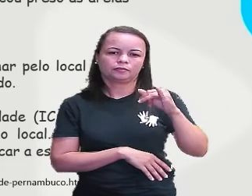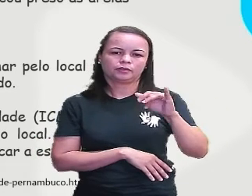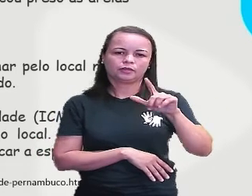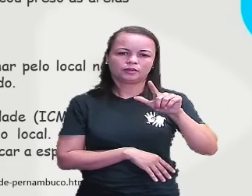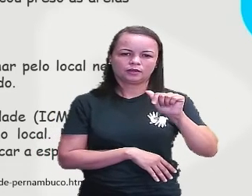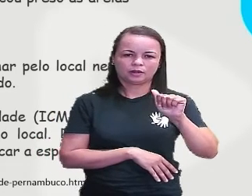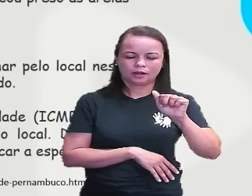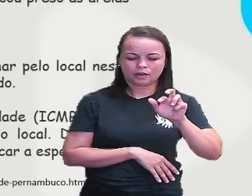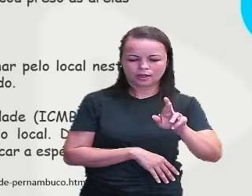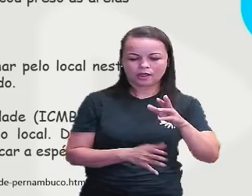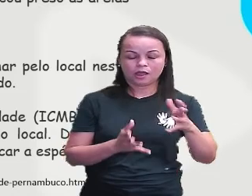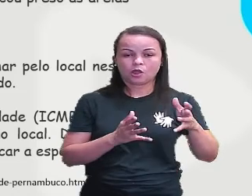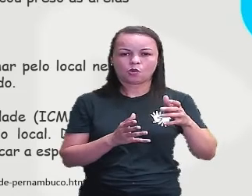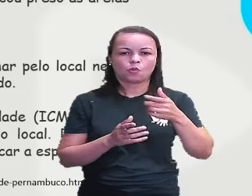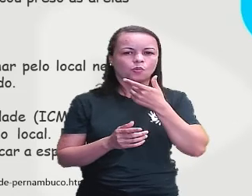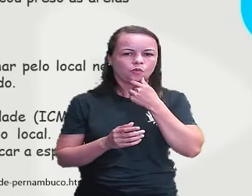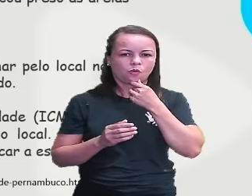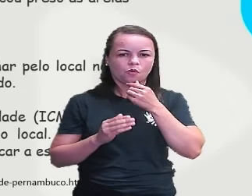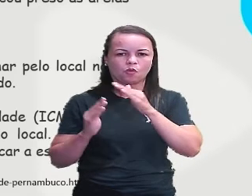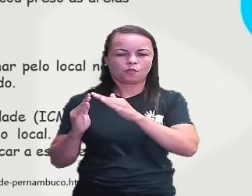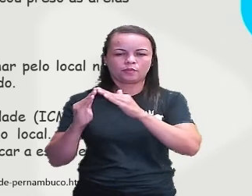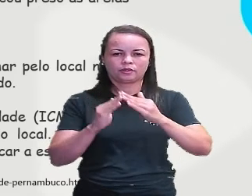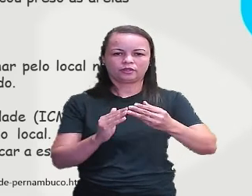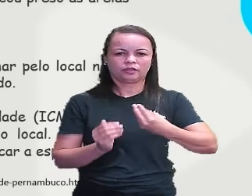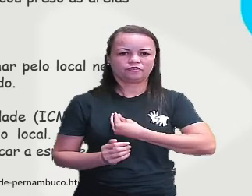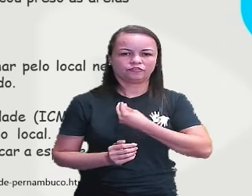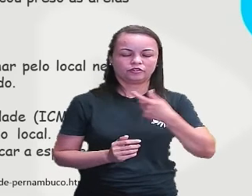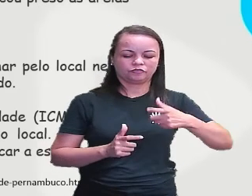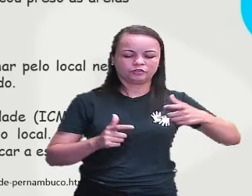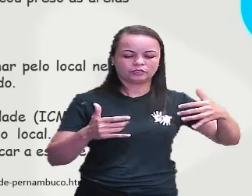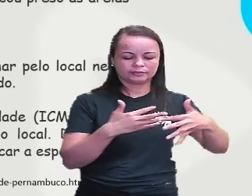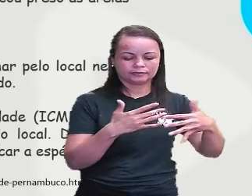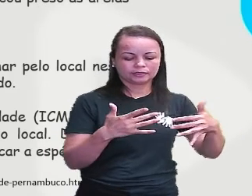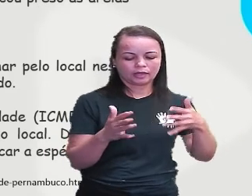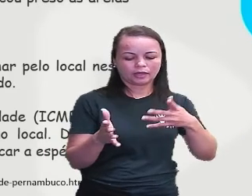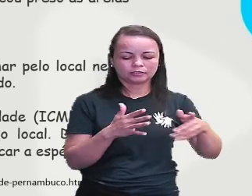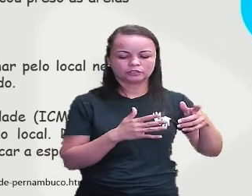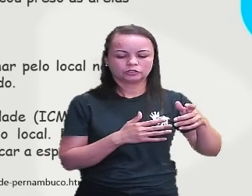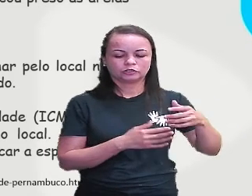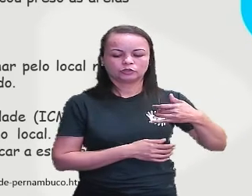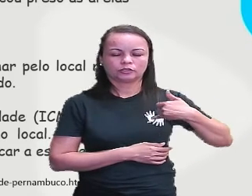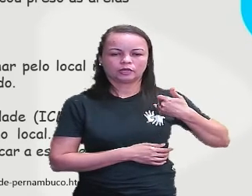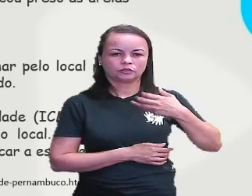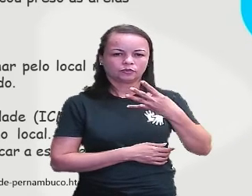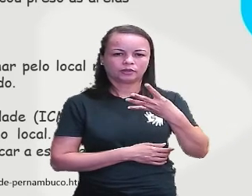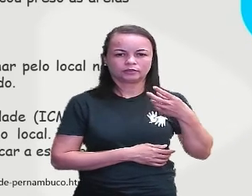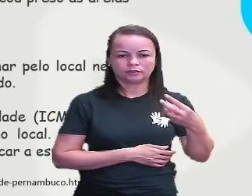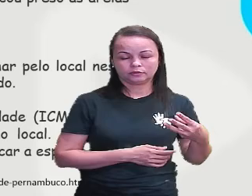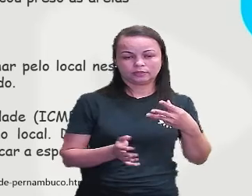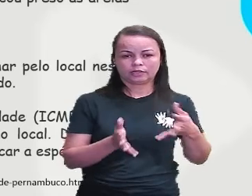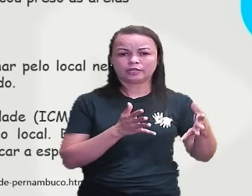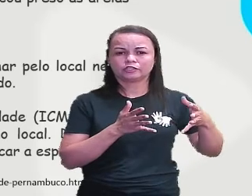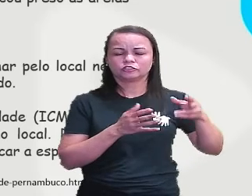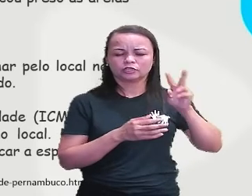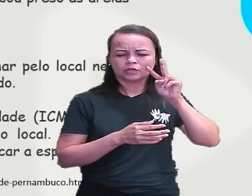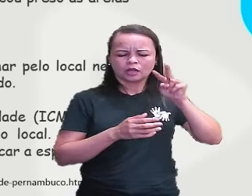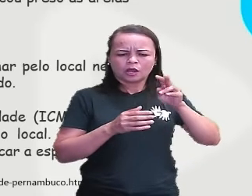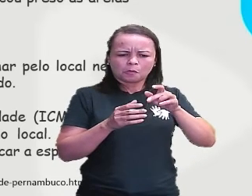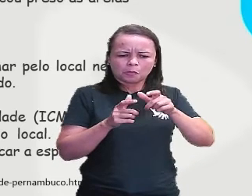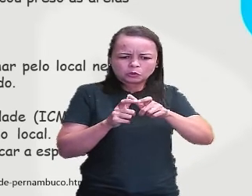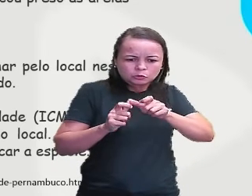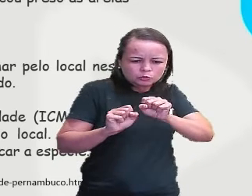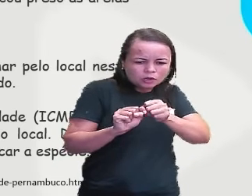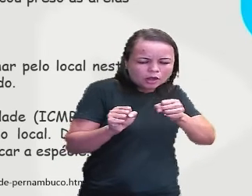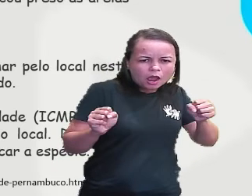município, Hélio Amaral, de 73 anos, avistou a baleia ao caminhar pelo local nesta manhã. Era muito grande, acho que tinha uns